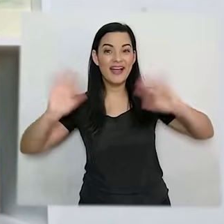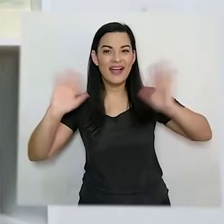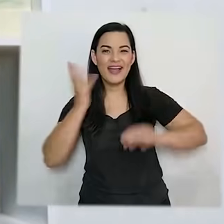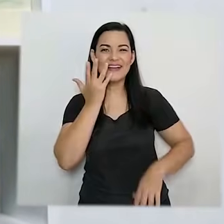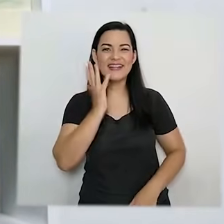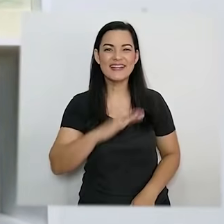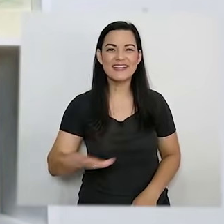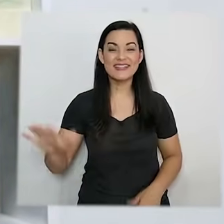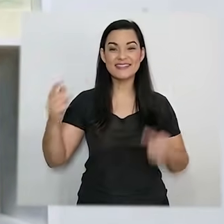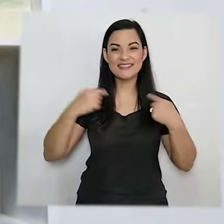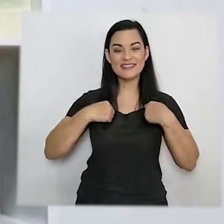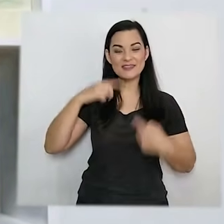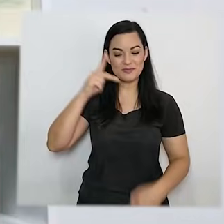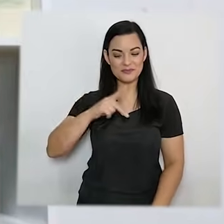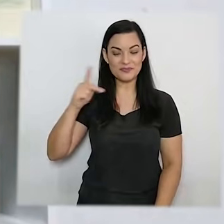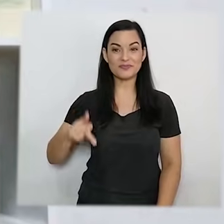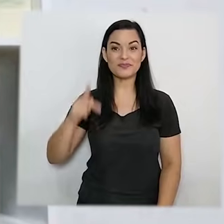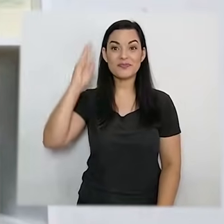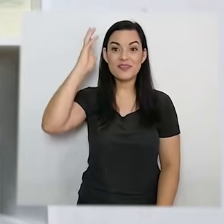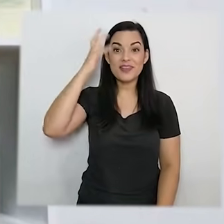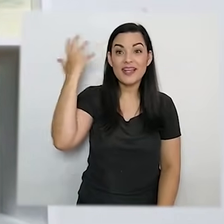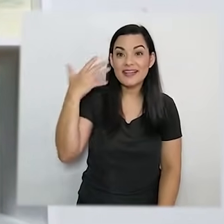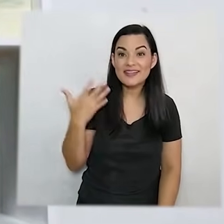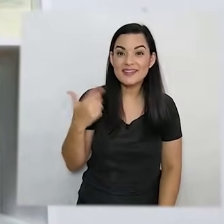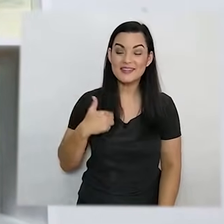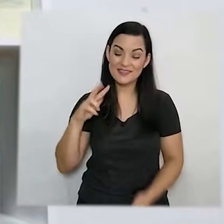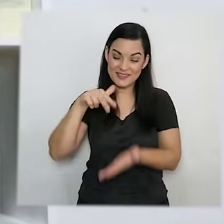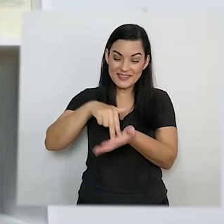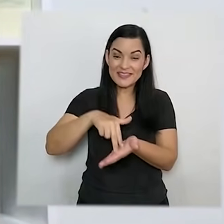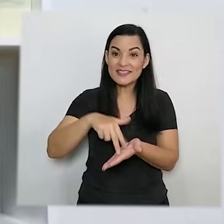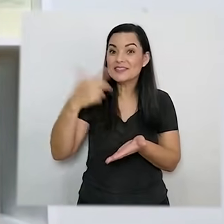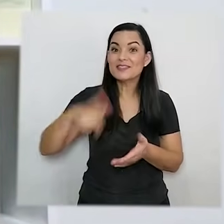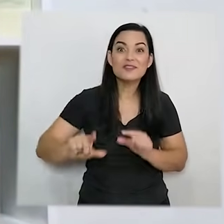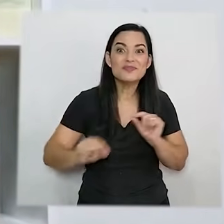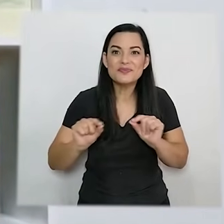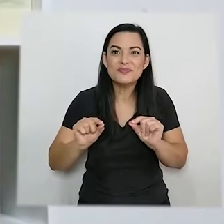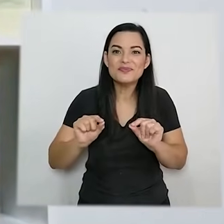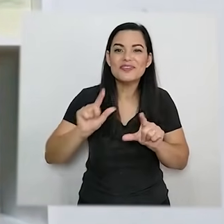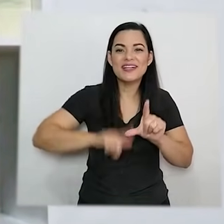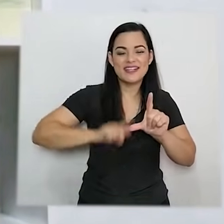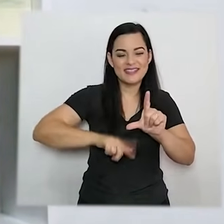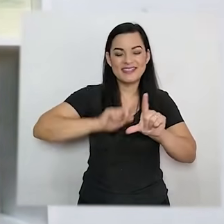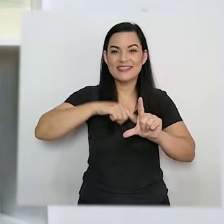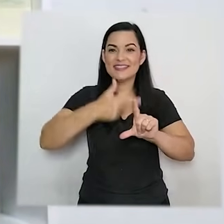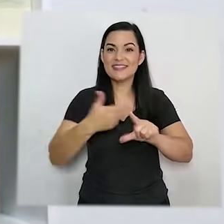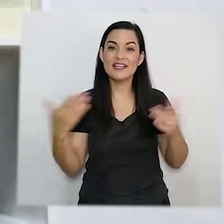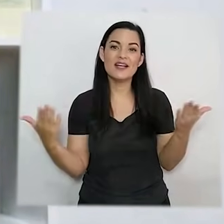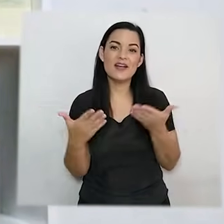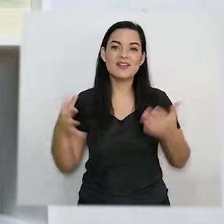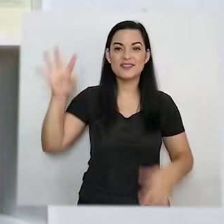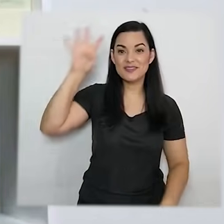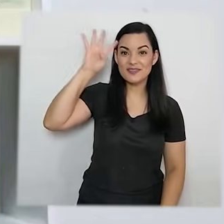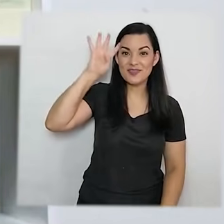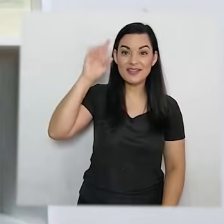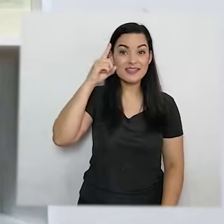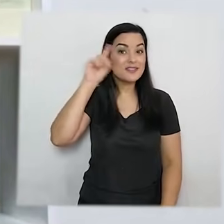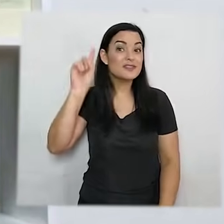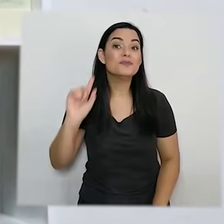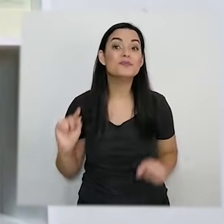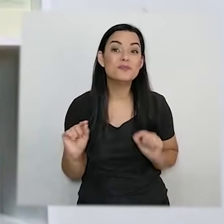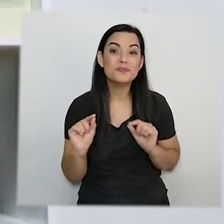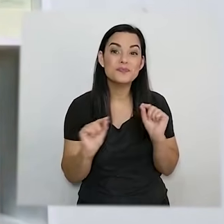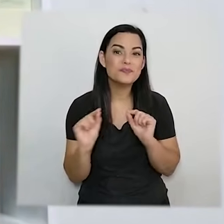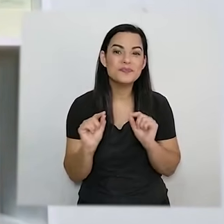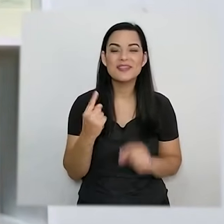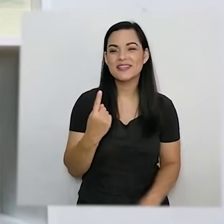Olá, crianças! Eu sou a professora Raquel e estou aqui com Além das Letras. Hoje é quarta-feira, dia 12 de maio, e